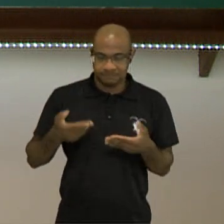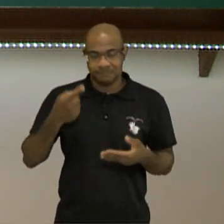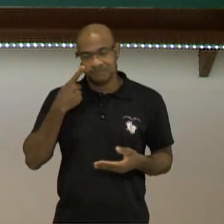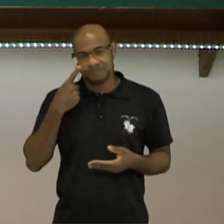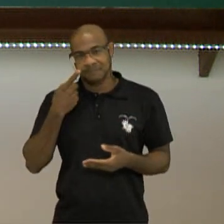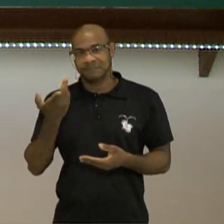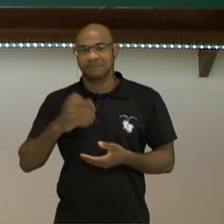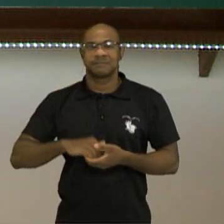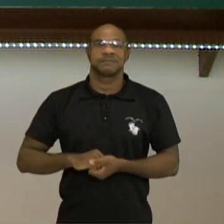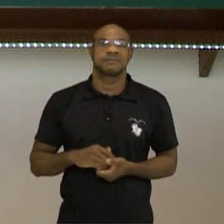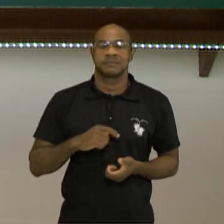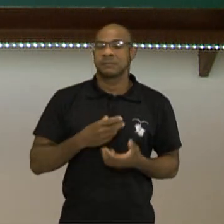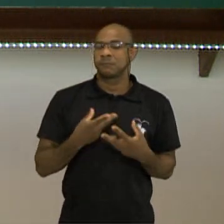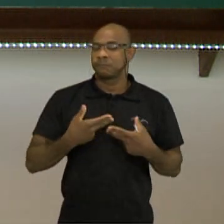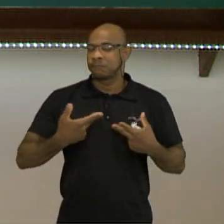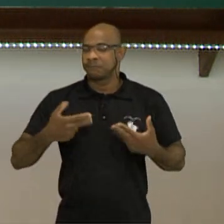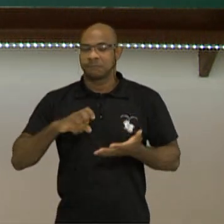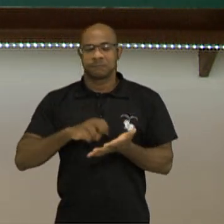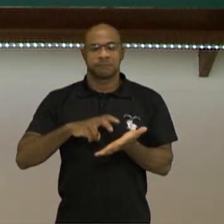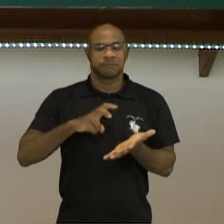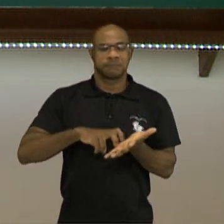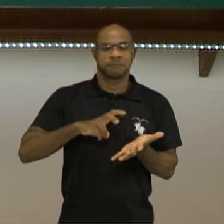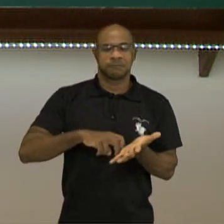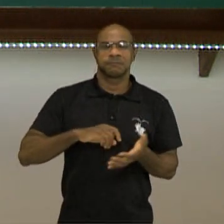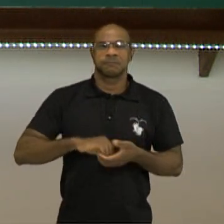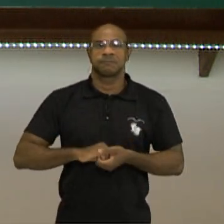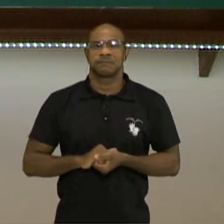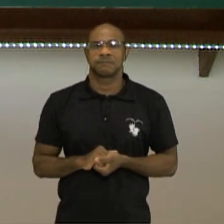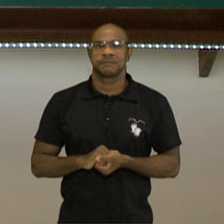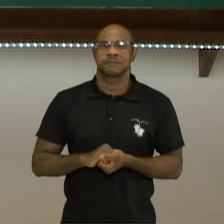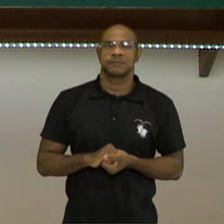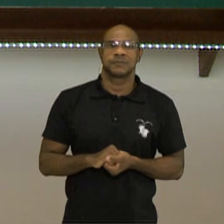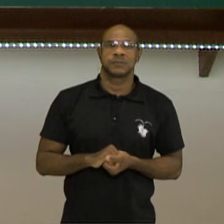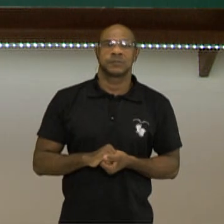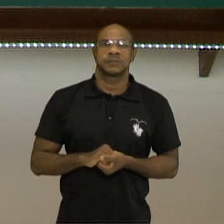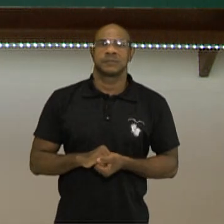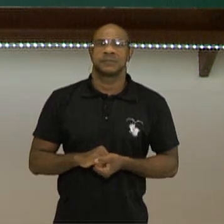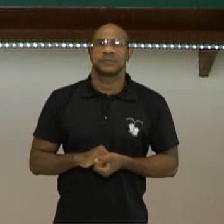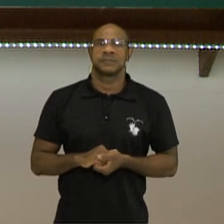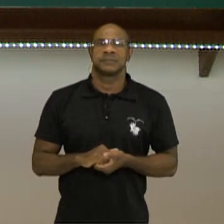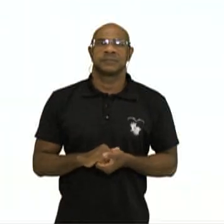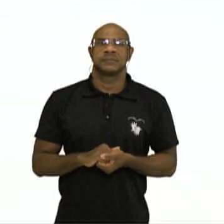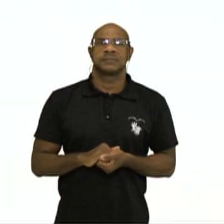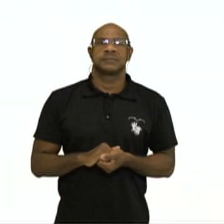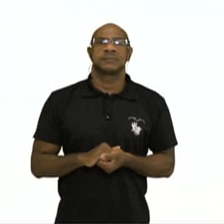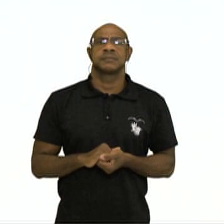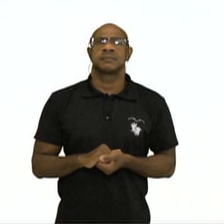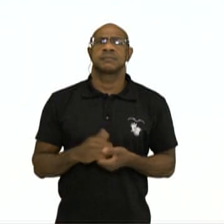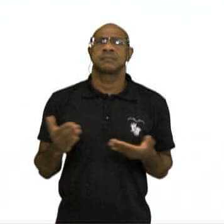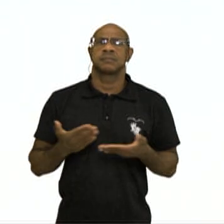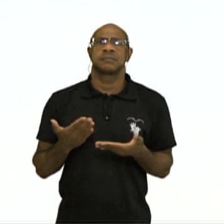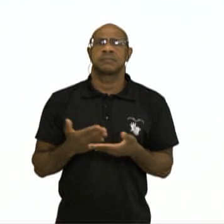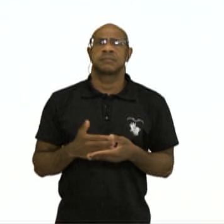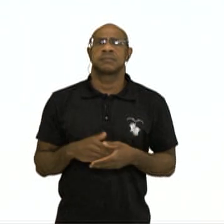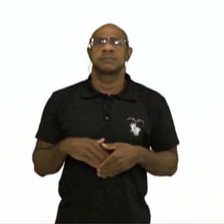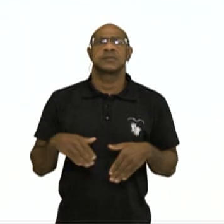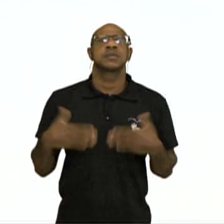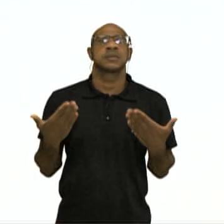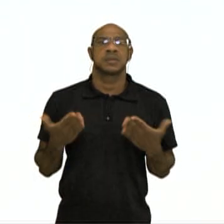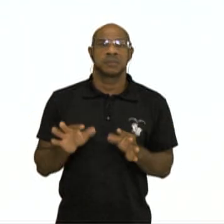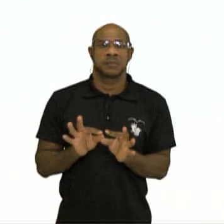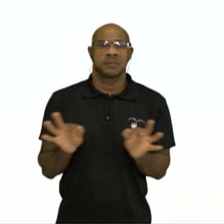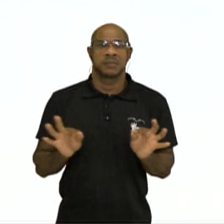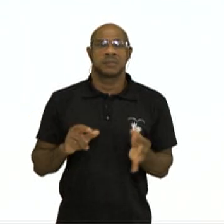gente tem bastante vocabulário aqui. There will be peace, harmony. Sobre essa questão, vamos à questão